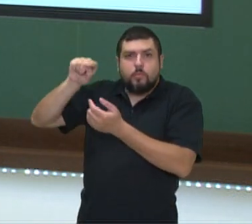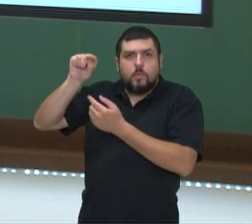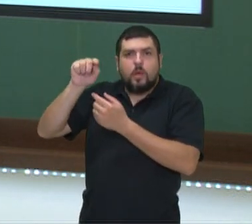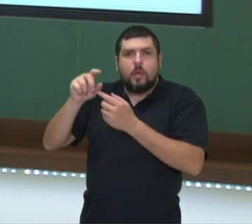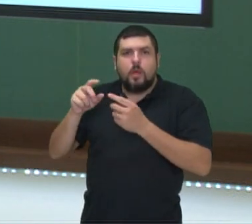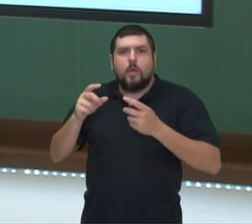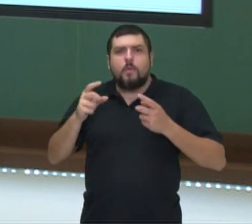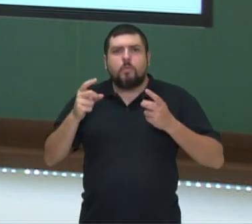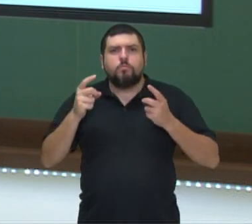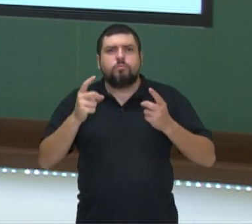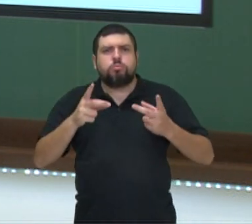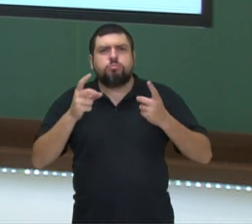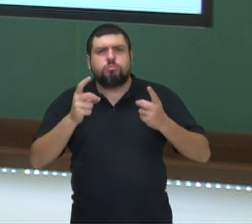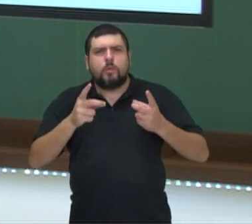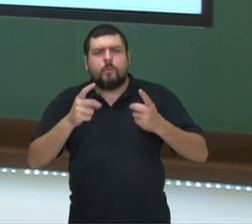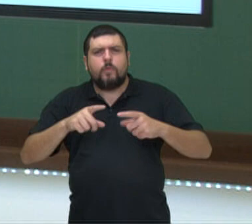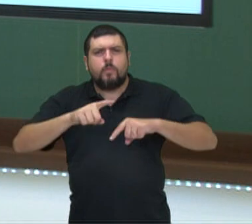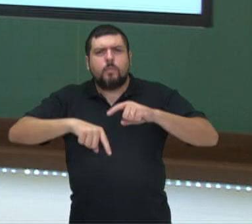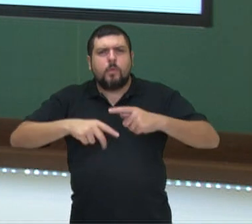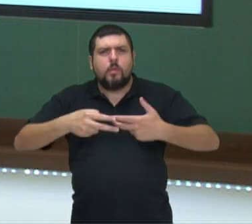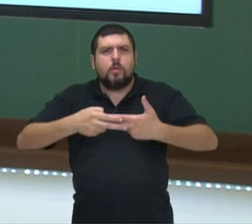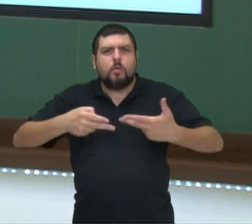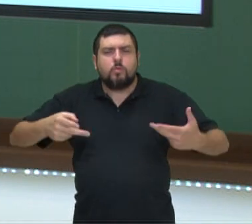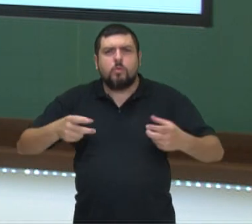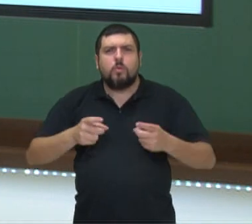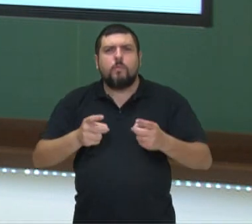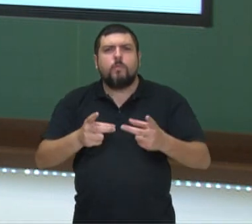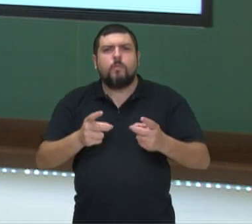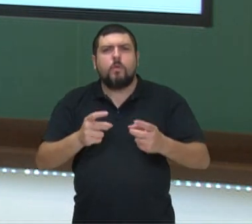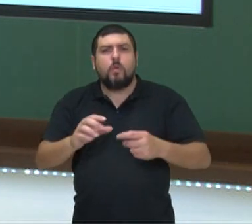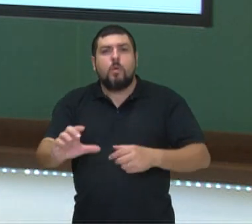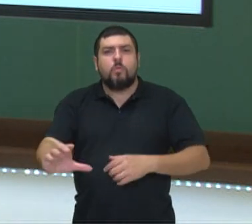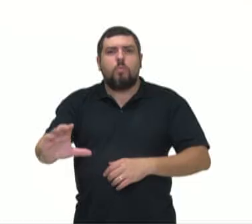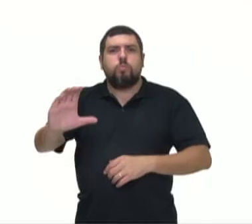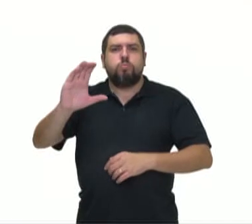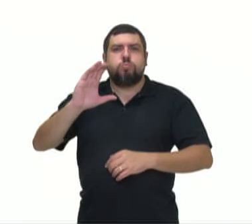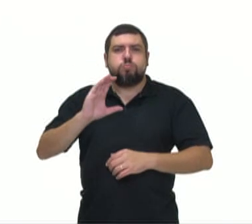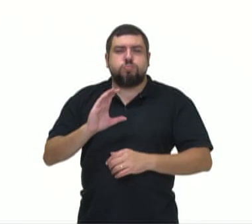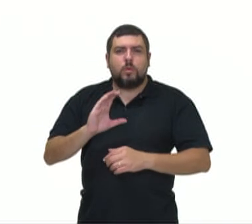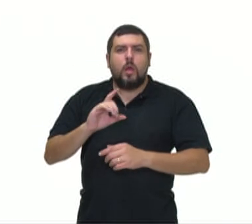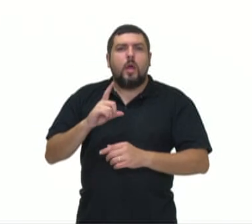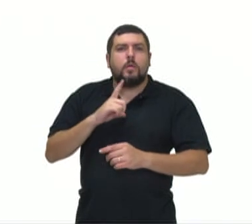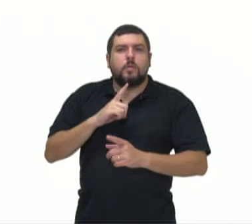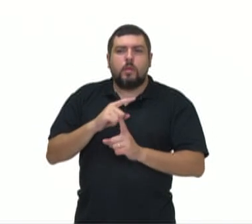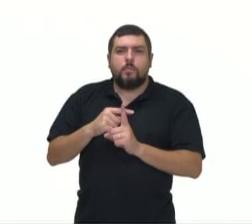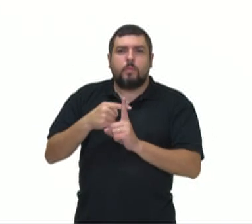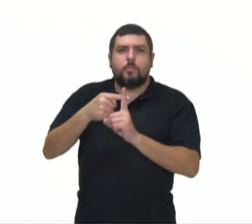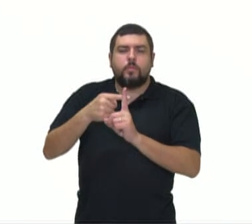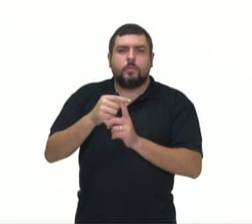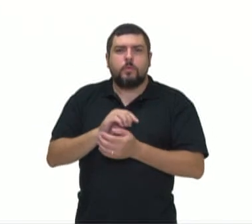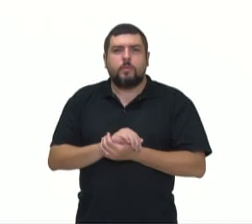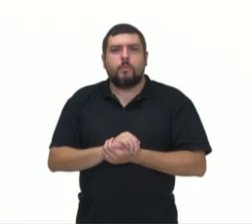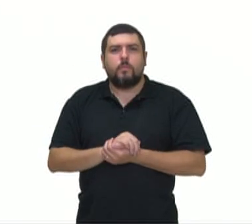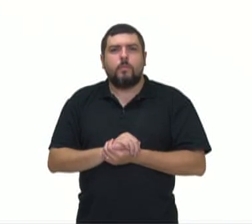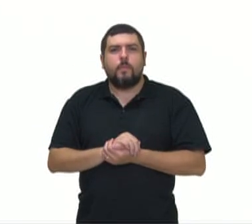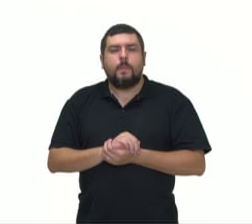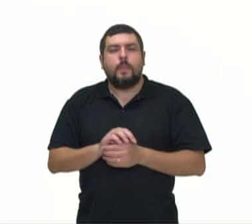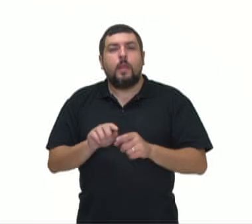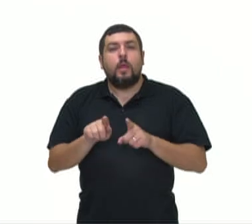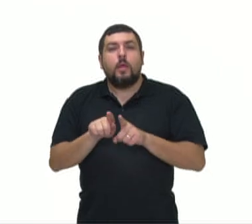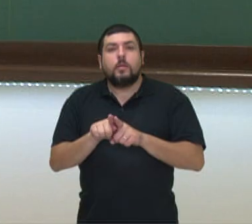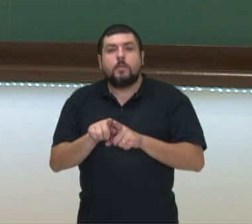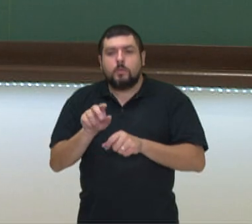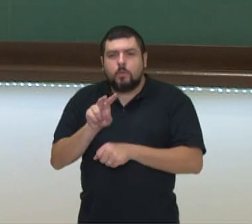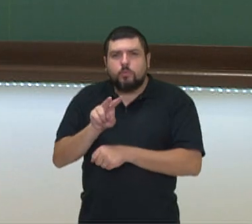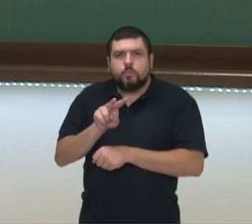tivesse um superávit, um saldo positivo na balança comercial. Protecionismo alfandegário,